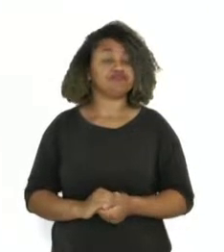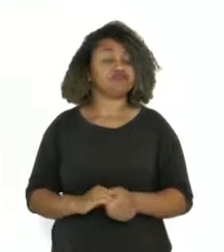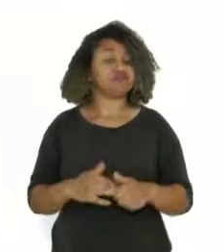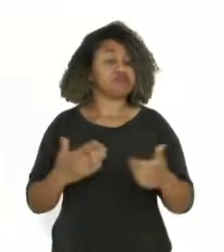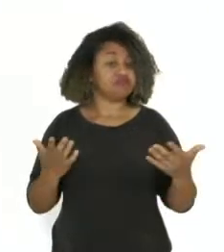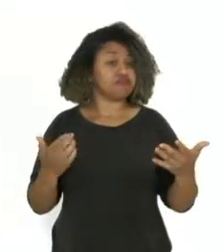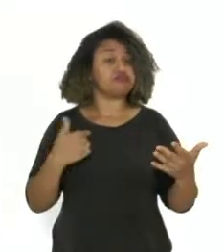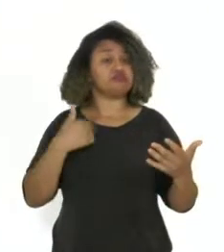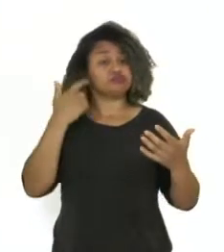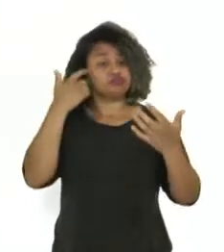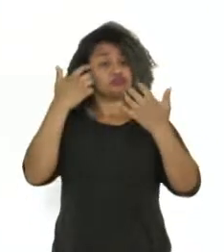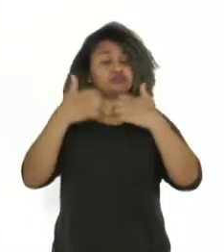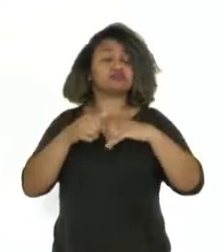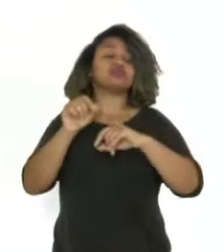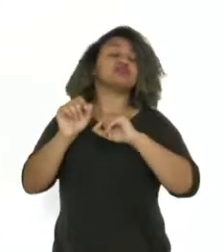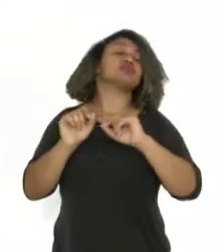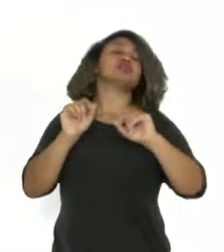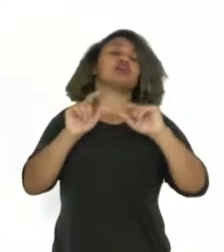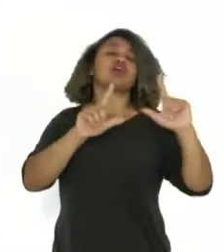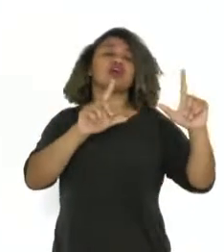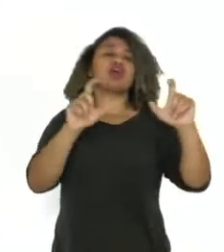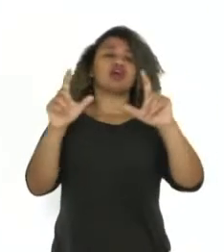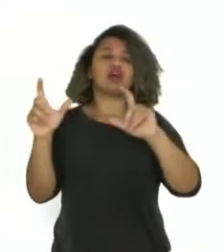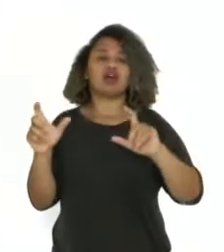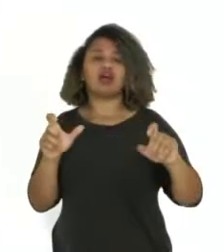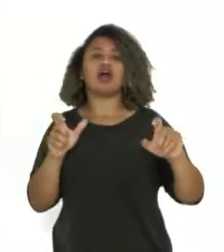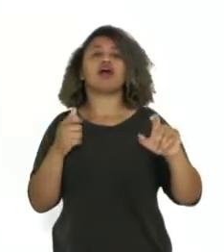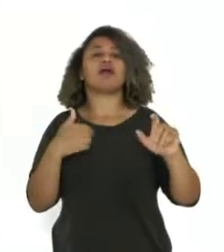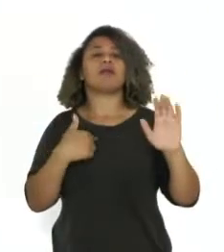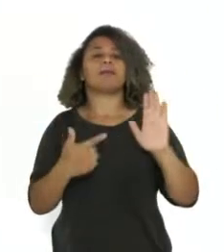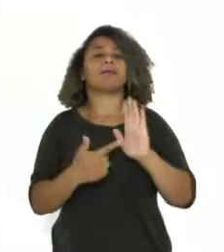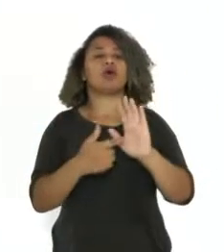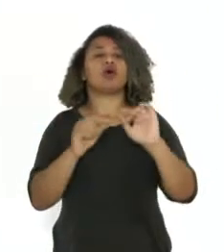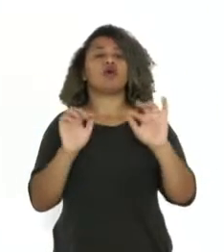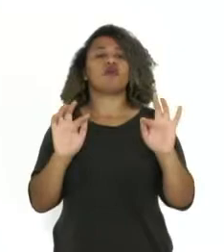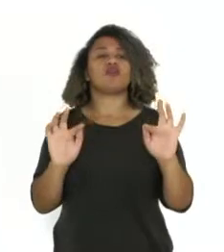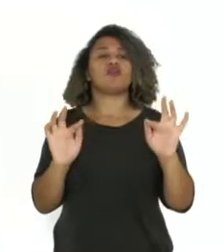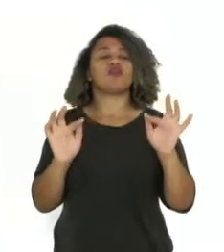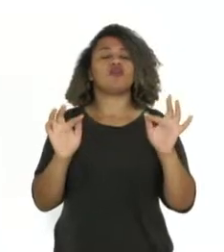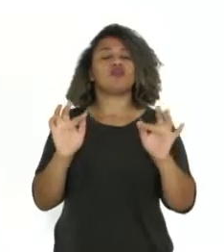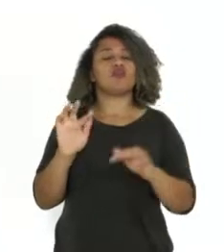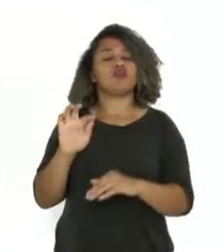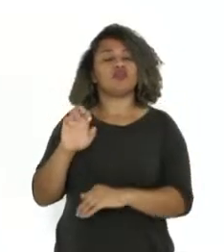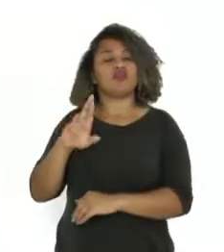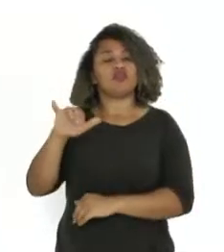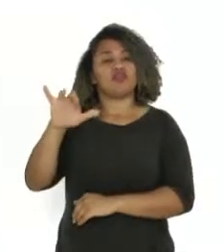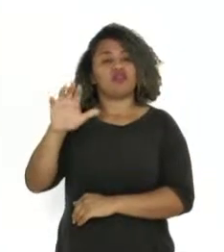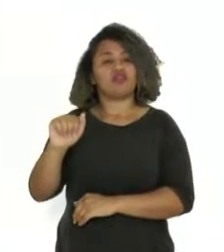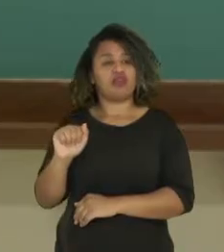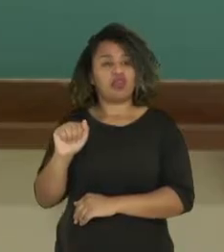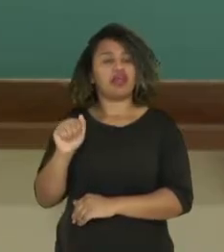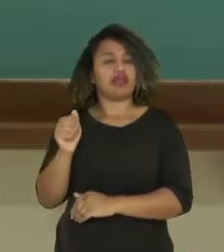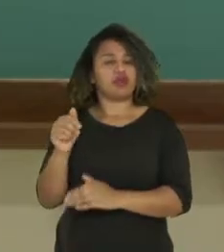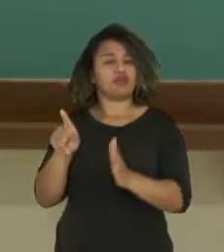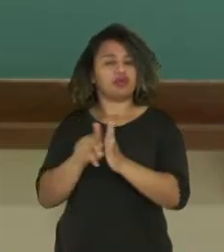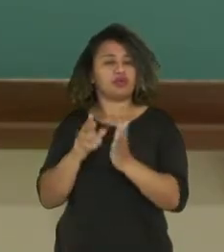Reflexionando, ó, as fotos se referem na feira gastronômica. Presta atenção nesse vocabulário,